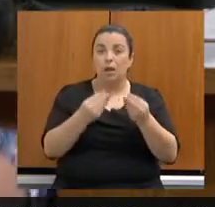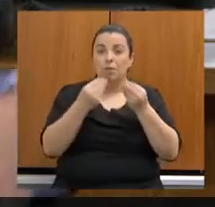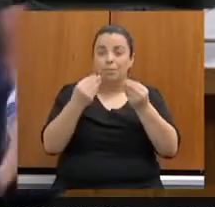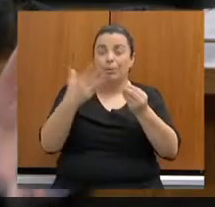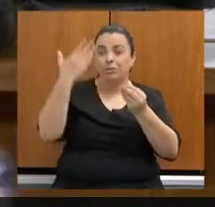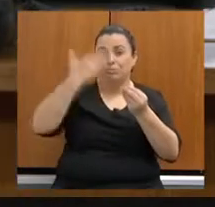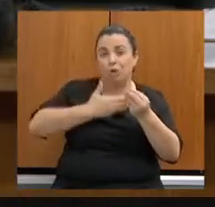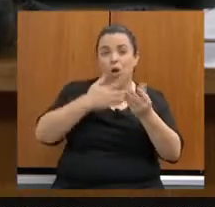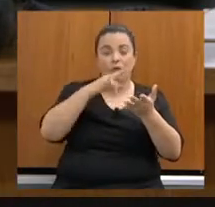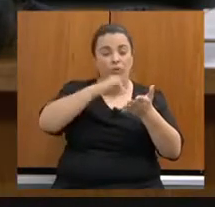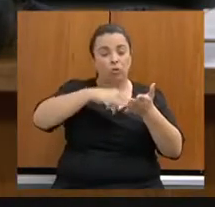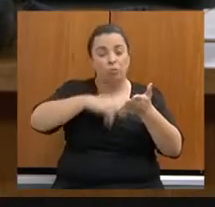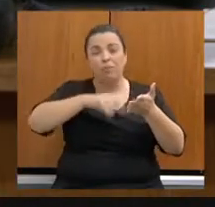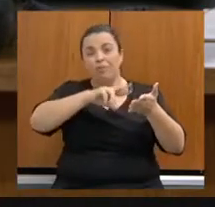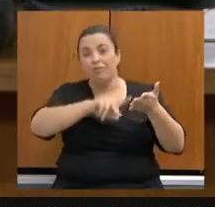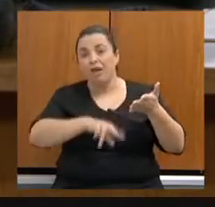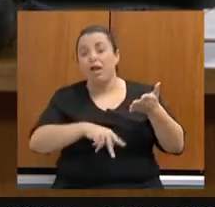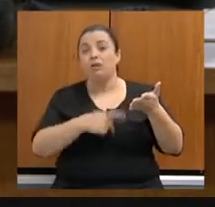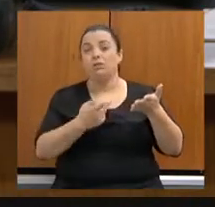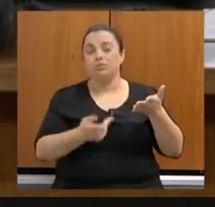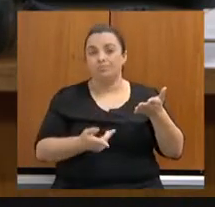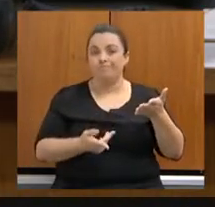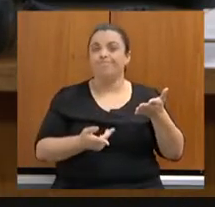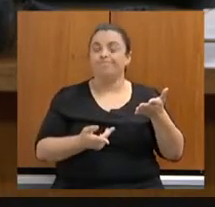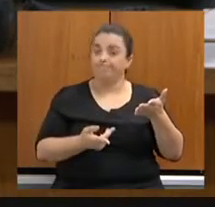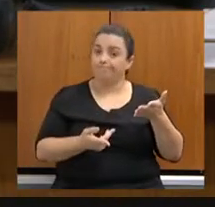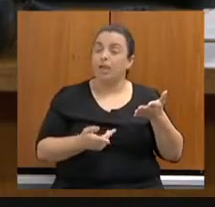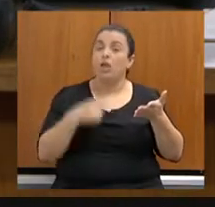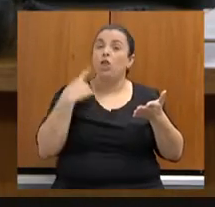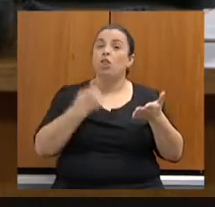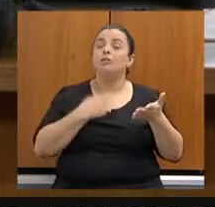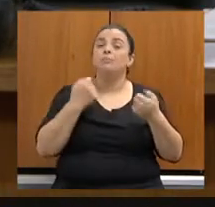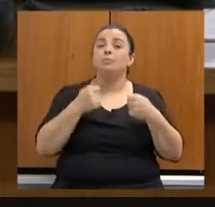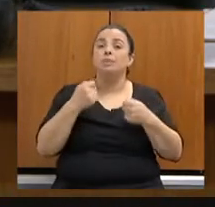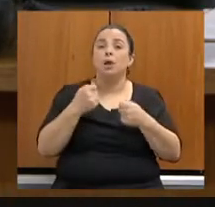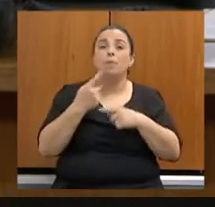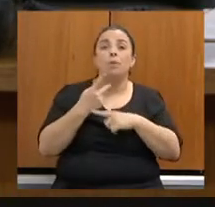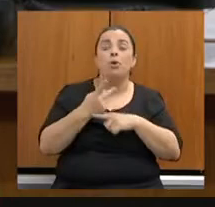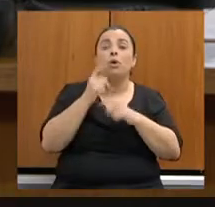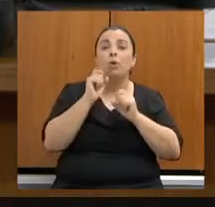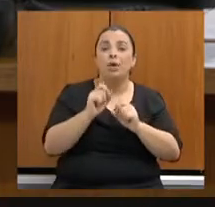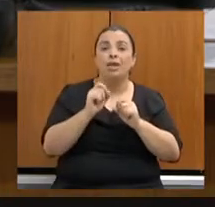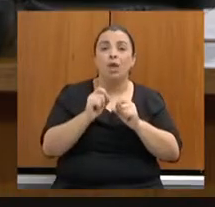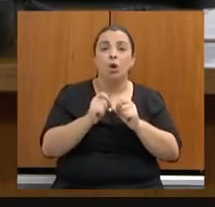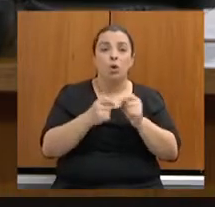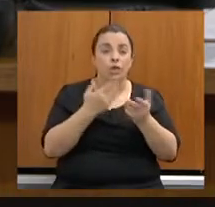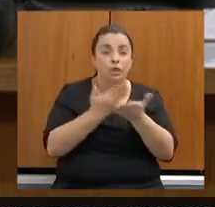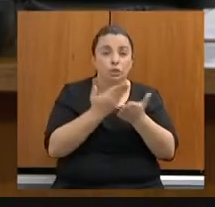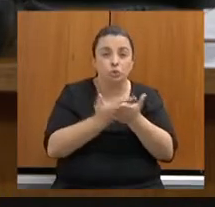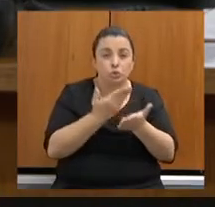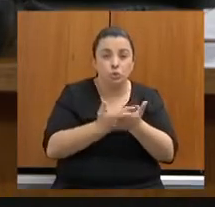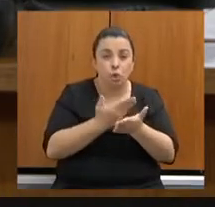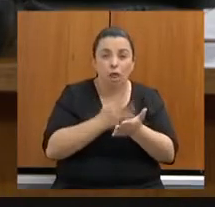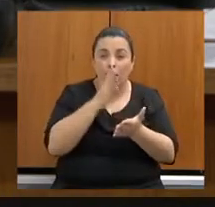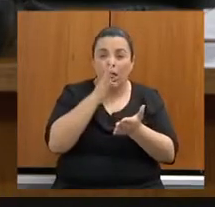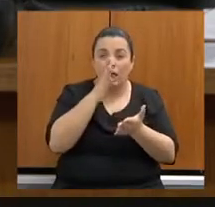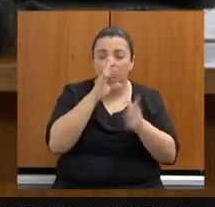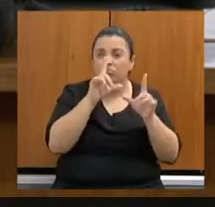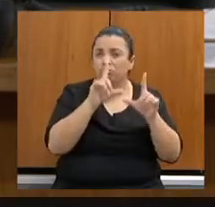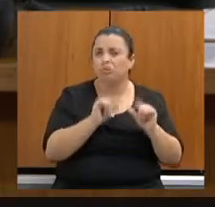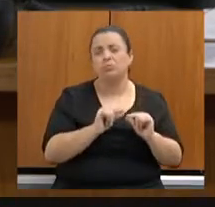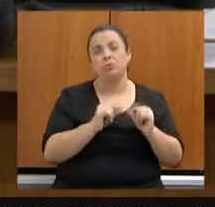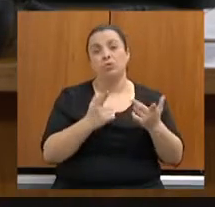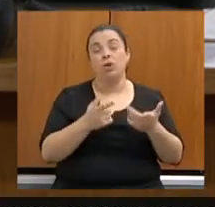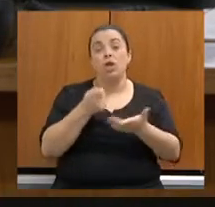de preservação ambiental Então acho que a gente tem que buscar reduzir o os estudos e cobrados Produtores Rurais